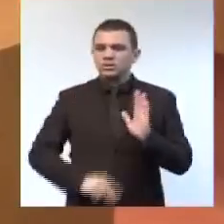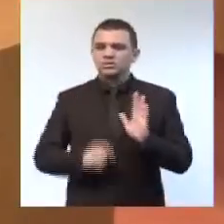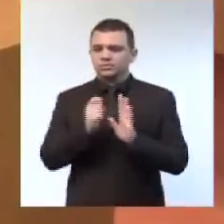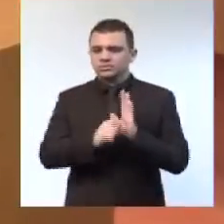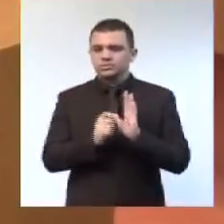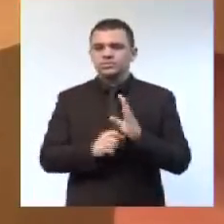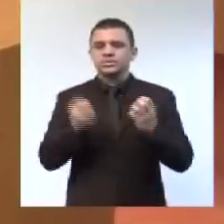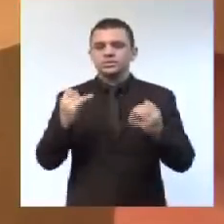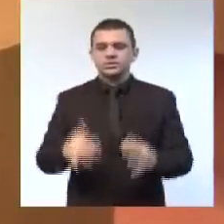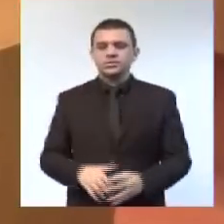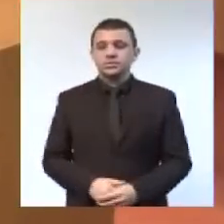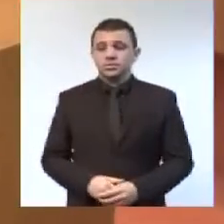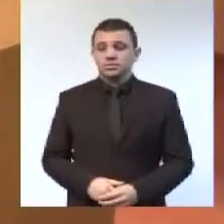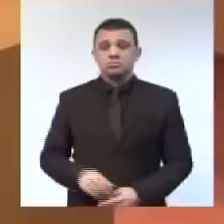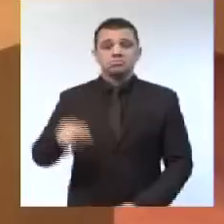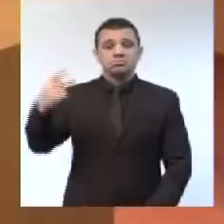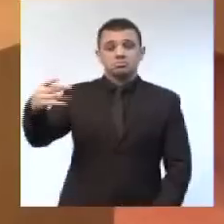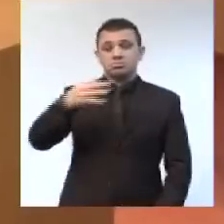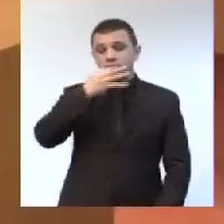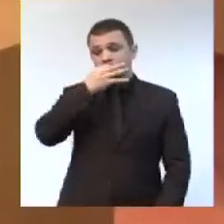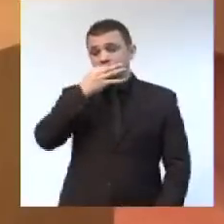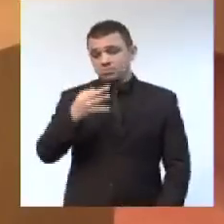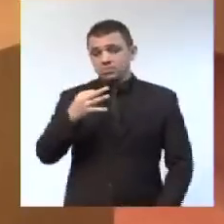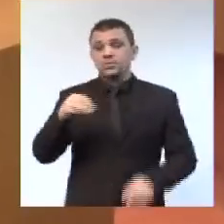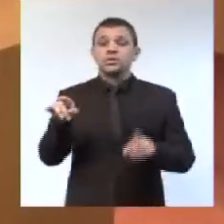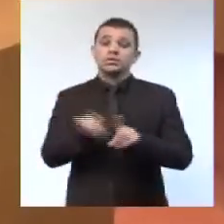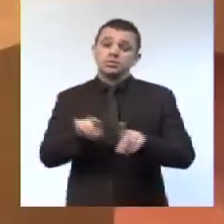exceto as opiniões dele e do senador